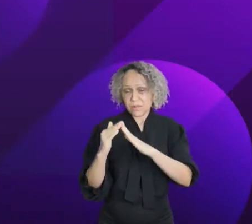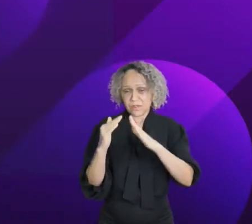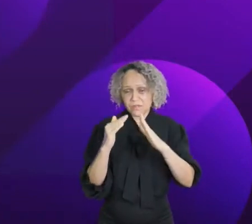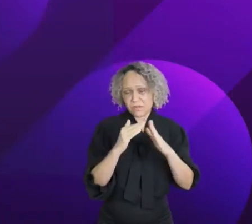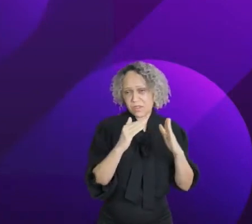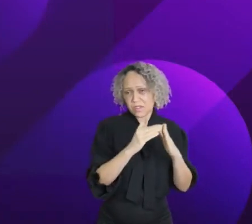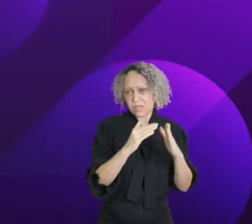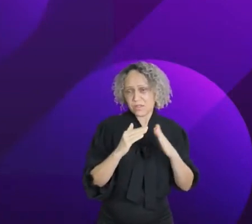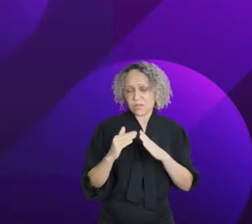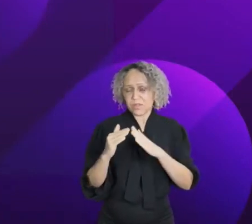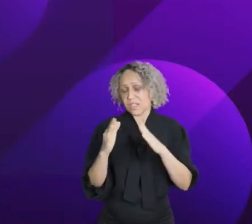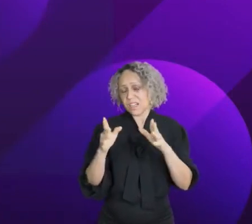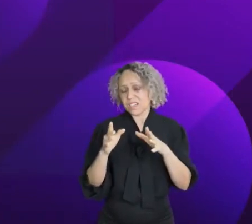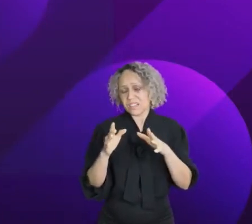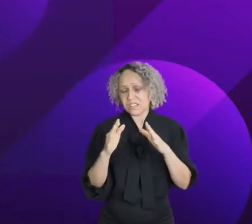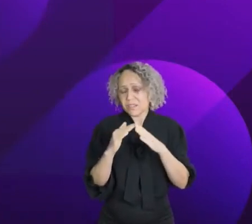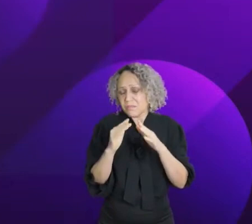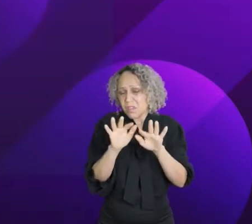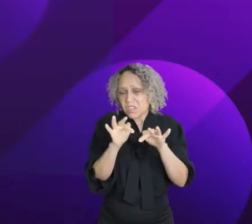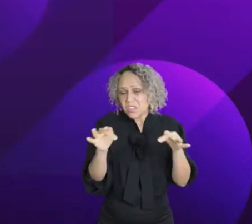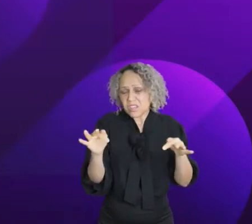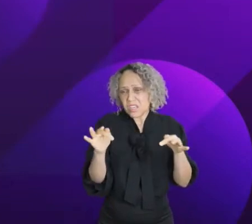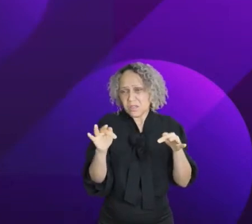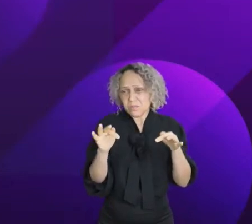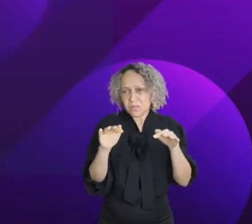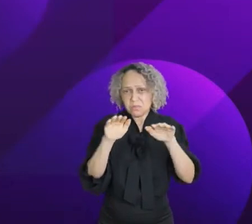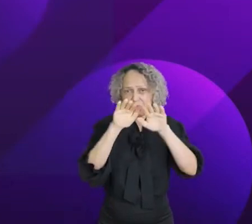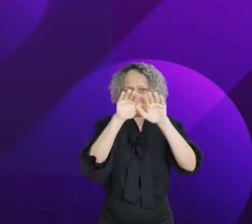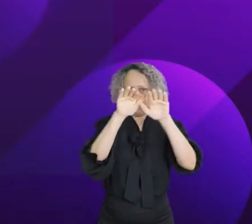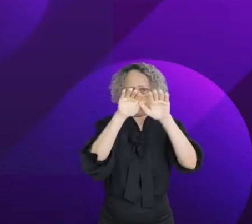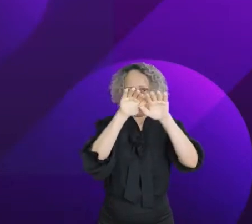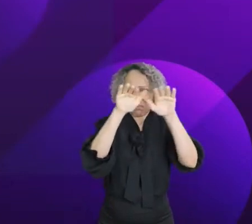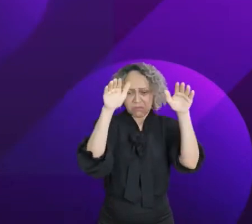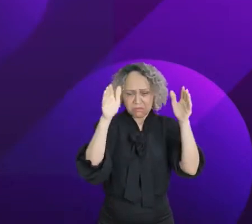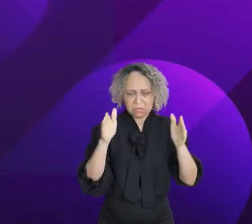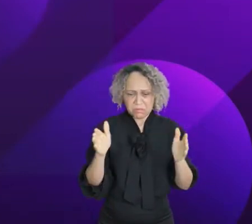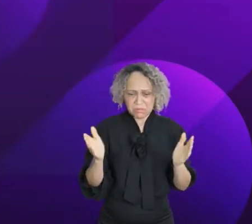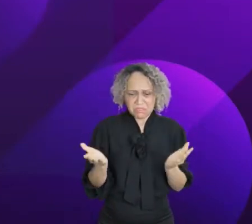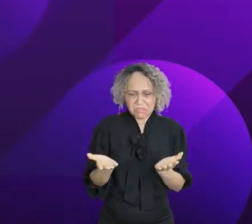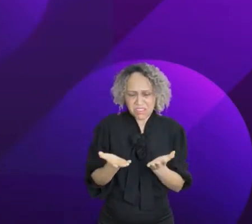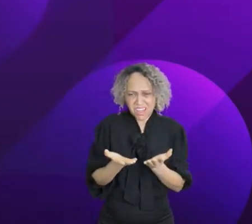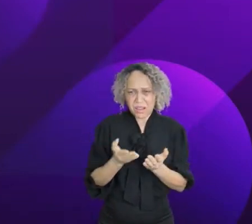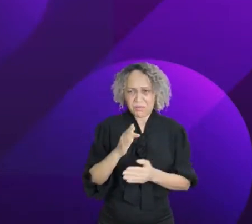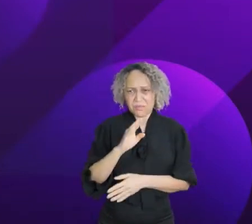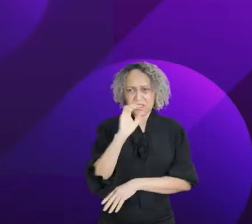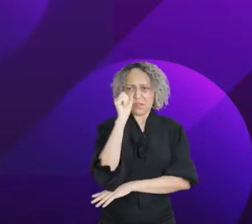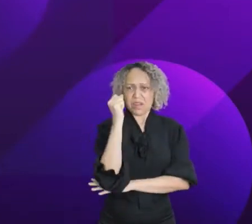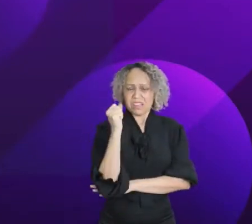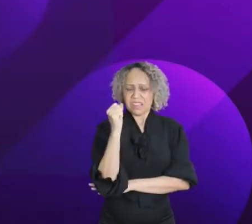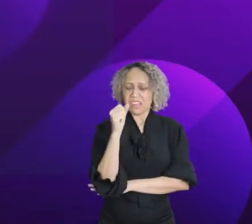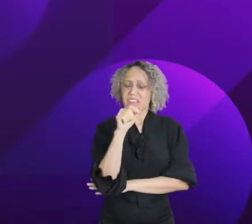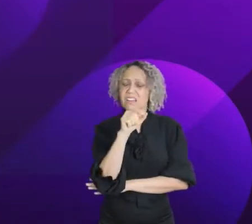da especulação imobiliária, onde a classe média alta